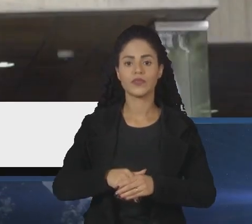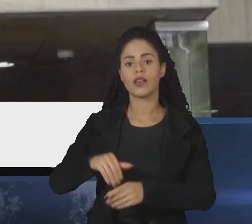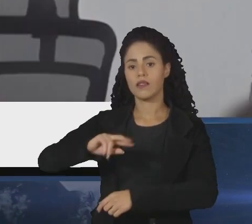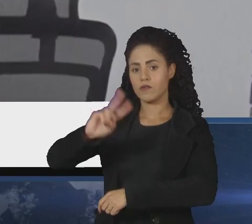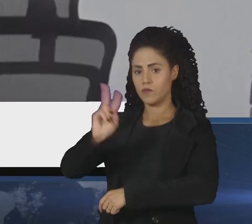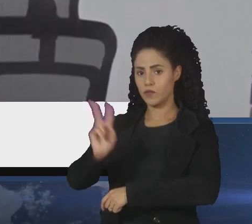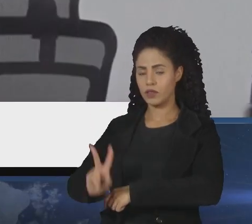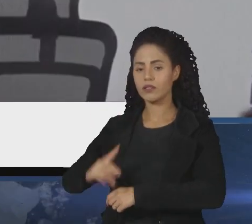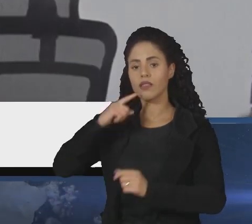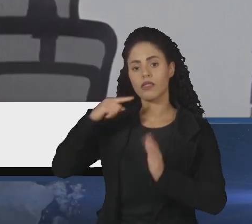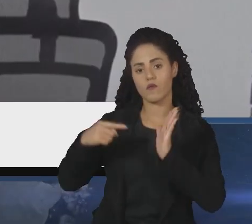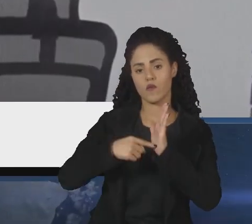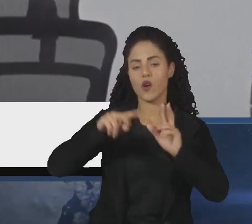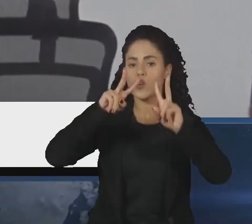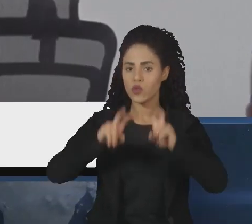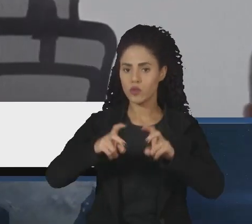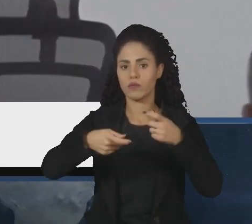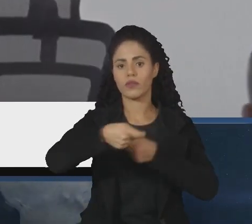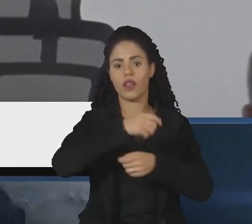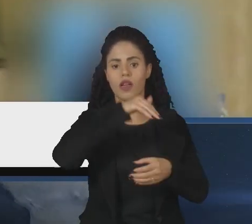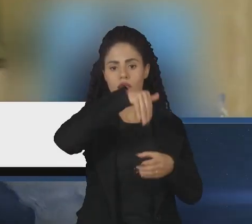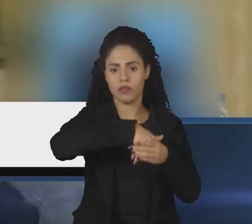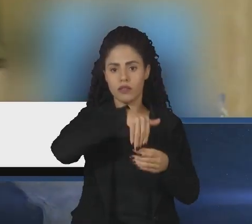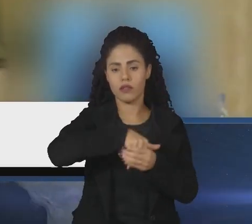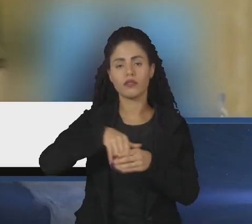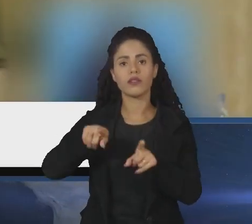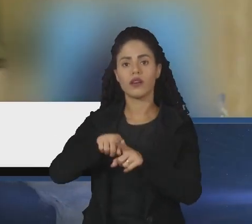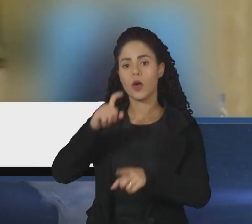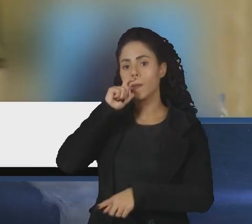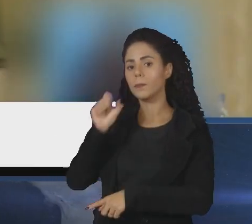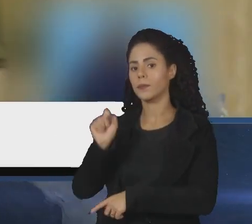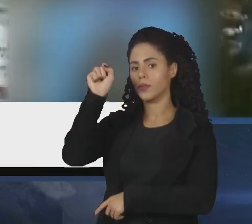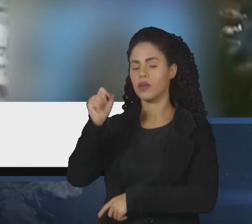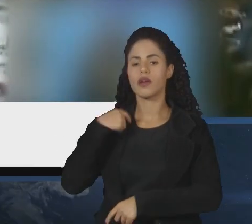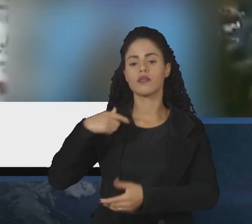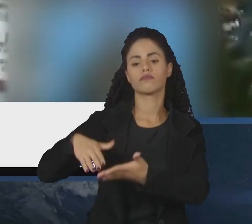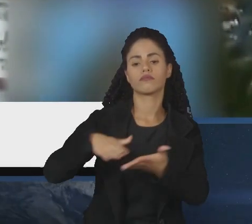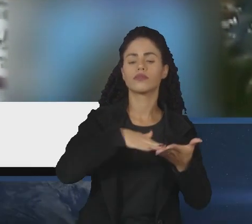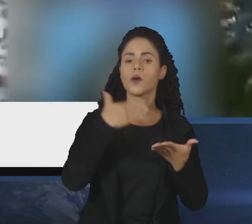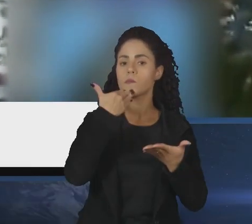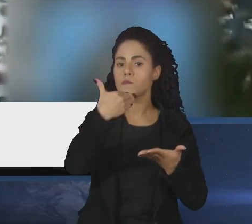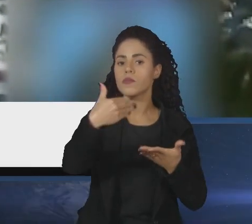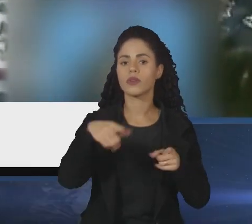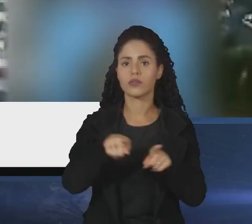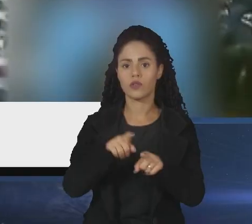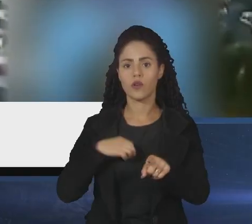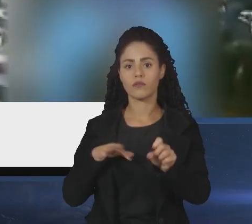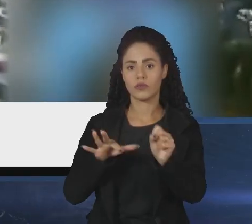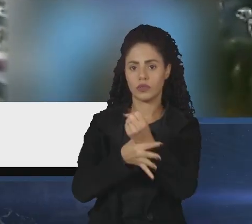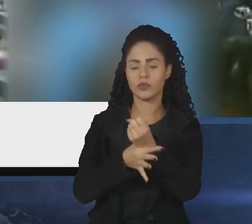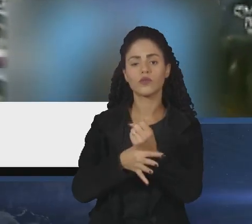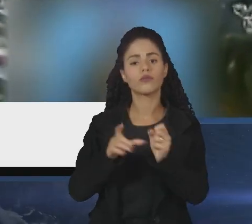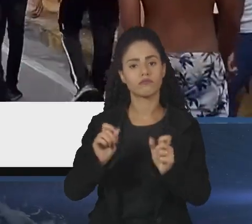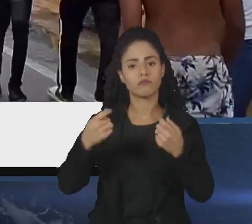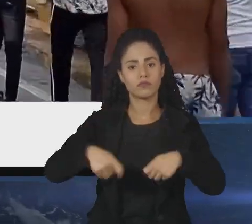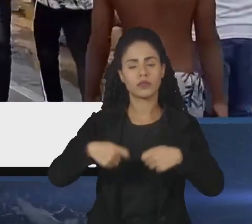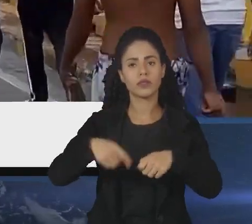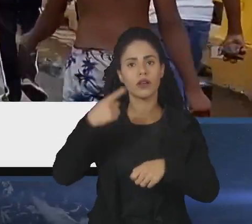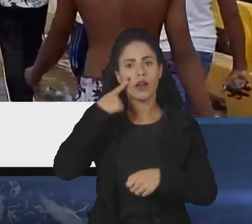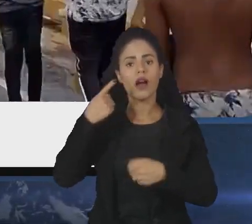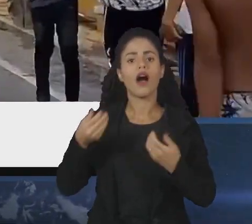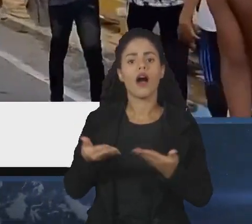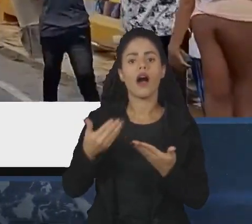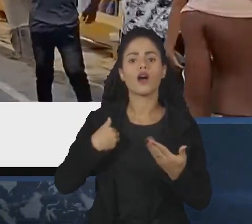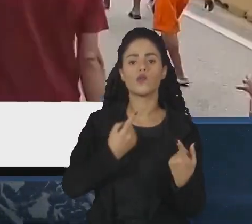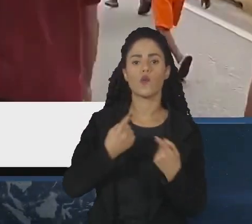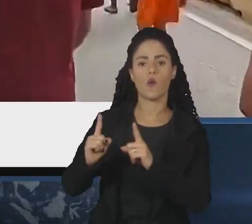meio às denúncias de fraude na eleição presidencial, Nicolás Maduro exige das autoridades de segurança que ajam com mão de ferro contra